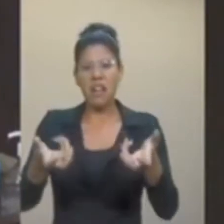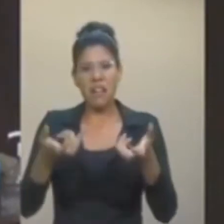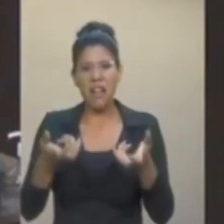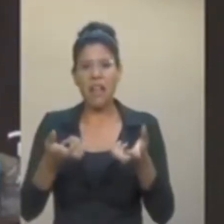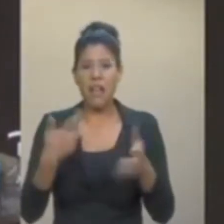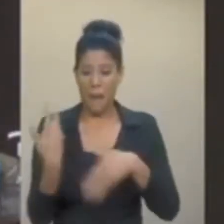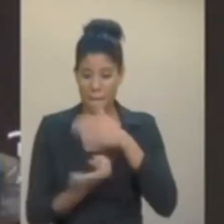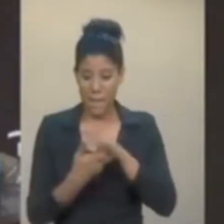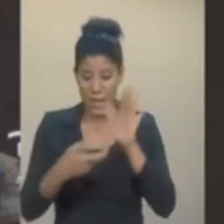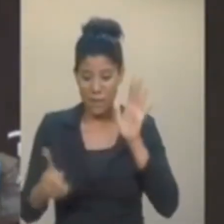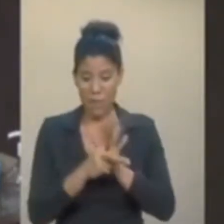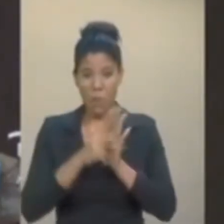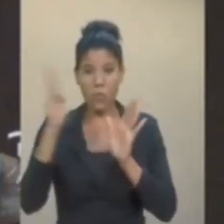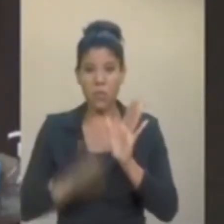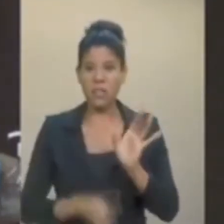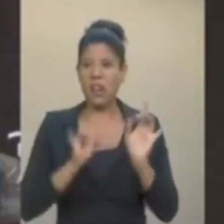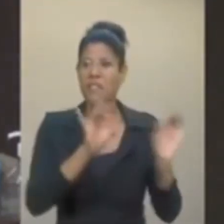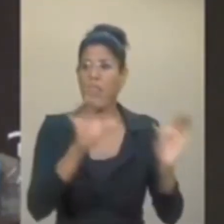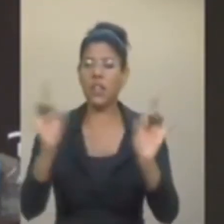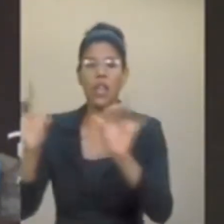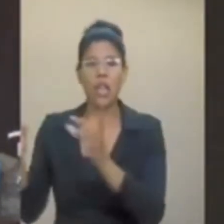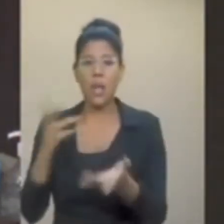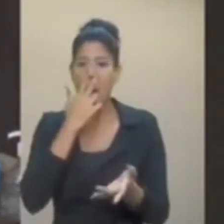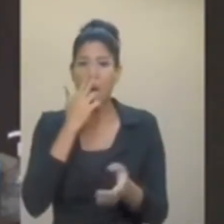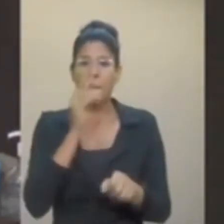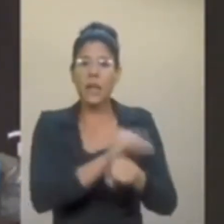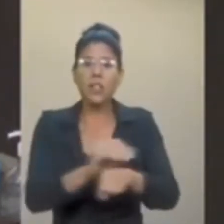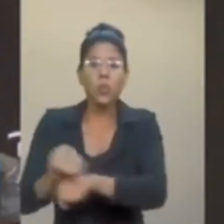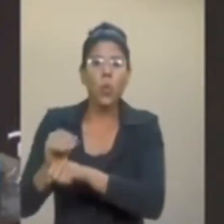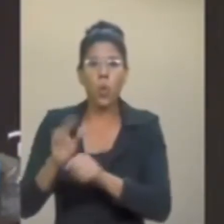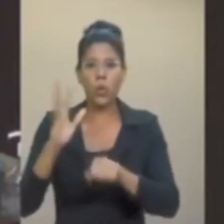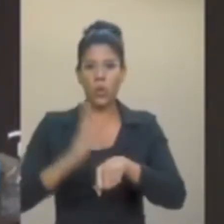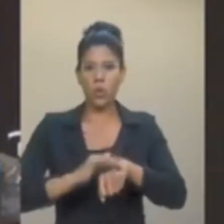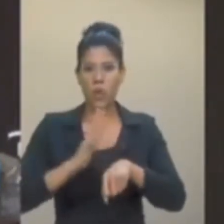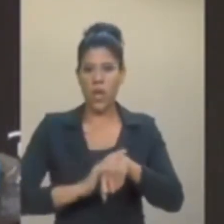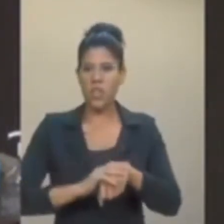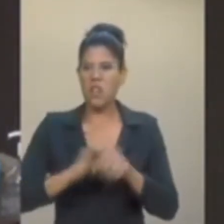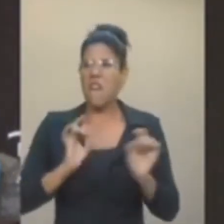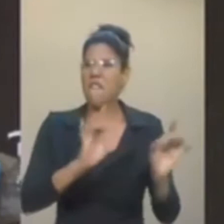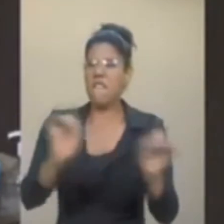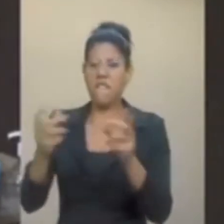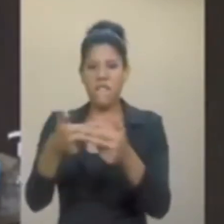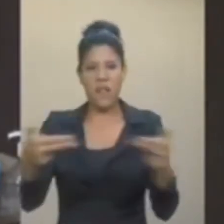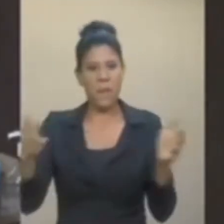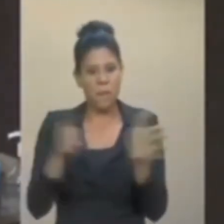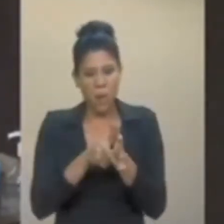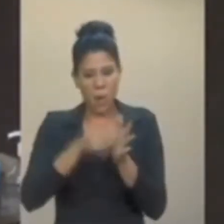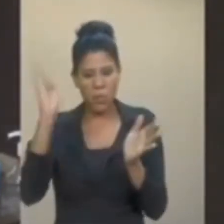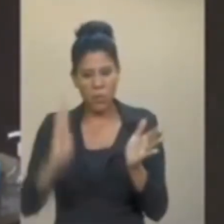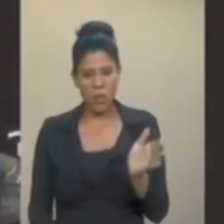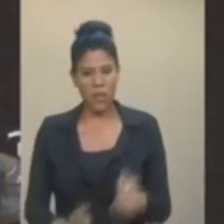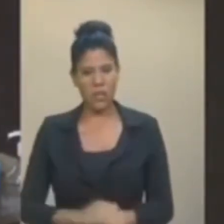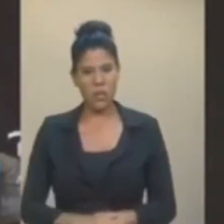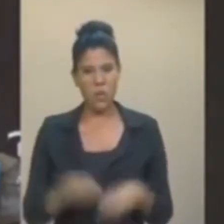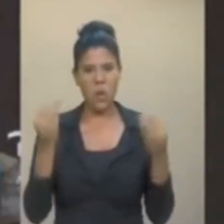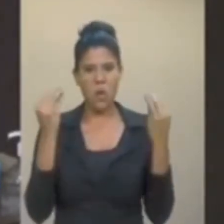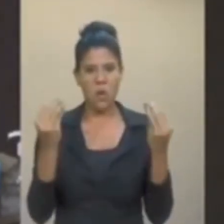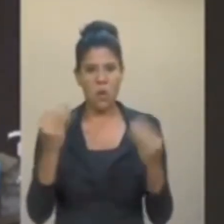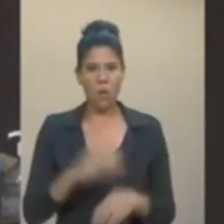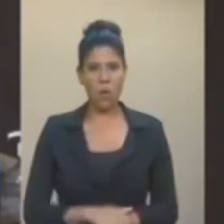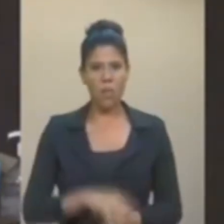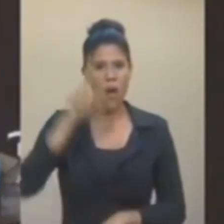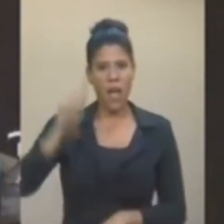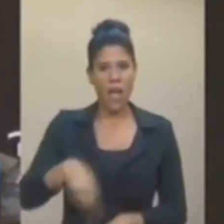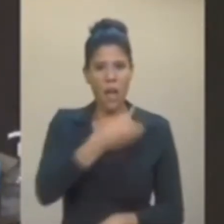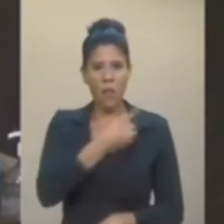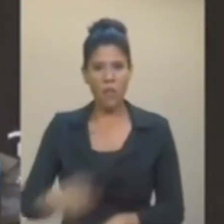a quem tem fome, não cuida dos doentes e entrega o patrimônio brasileiro. Pior do que isso, é um governo atravessado